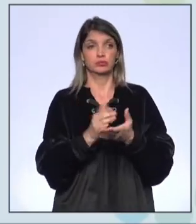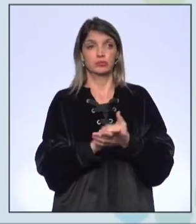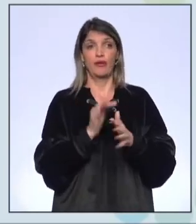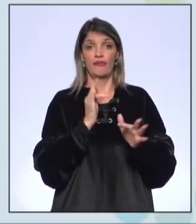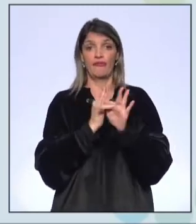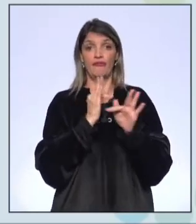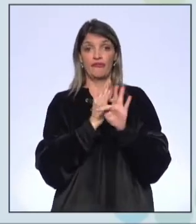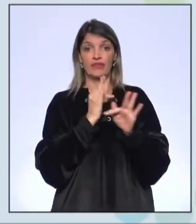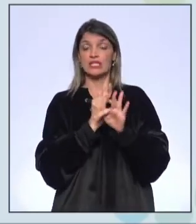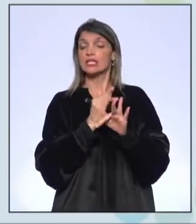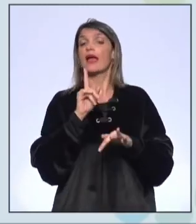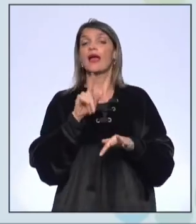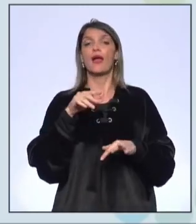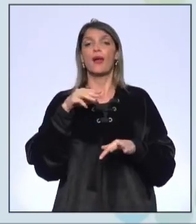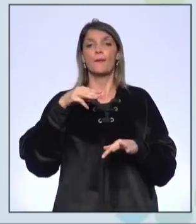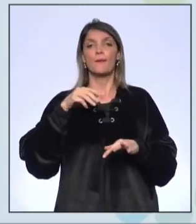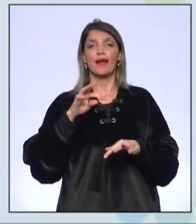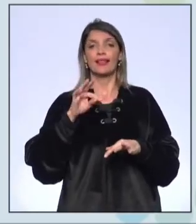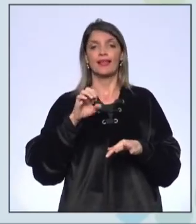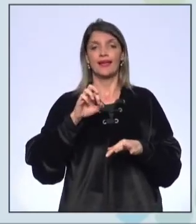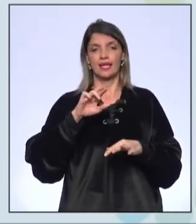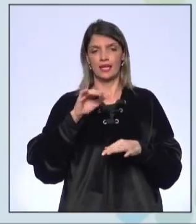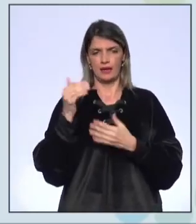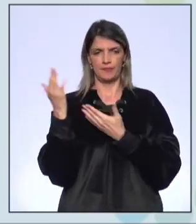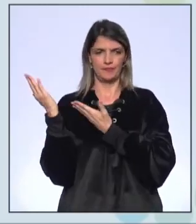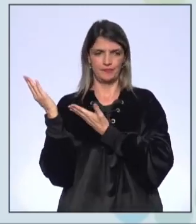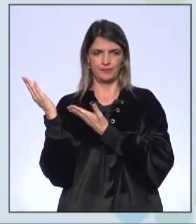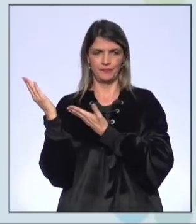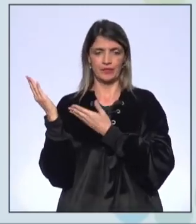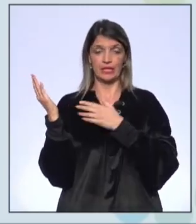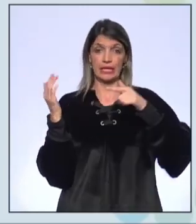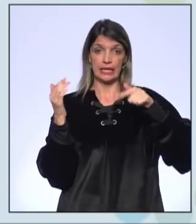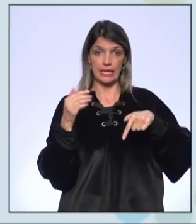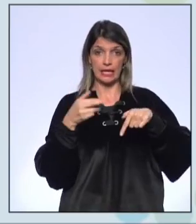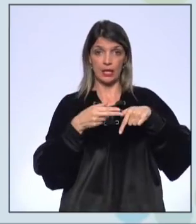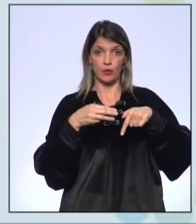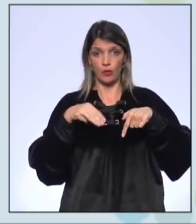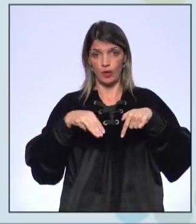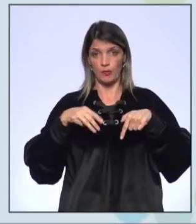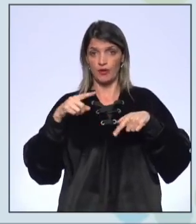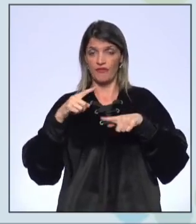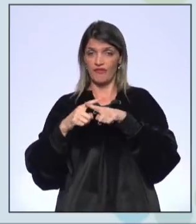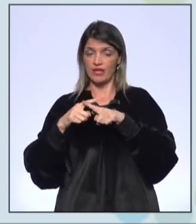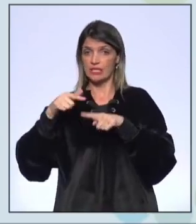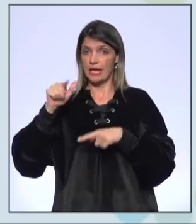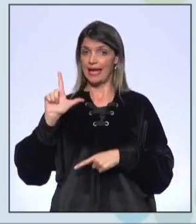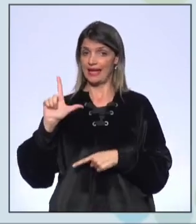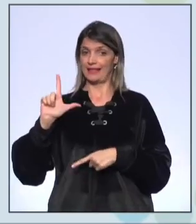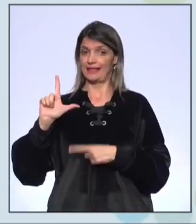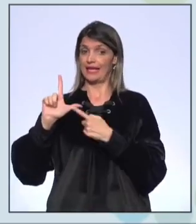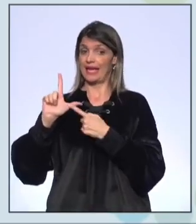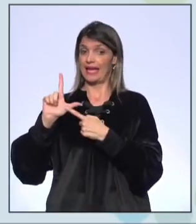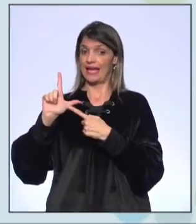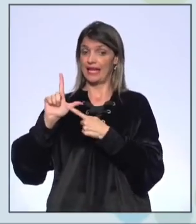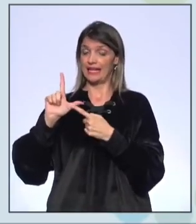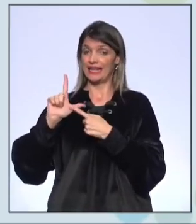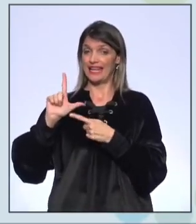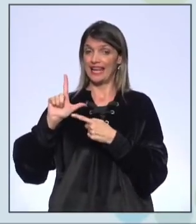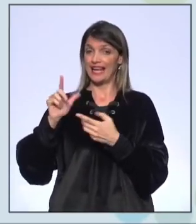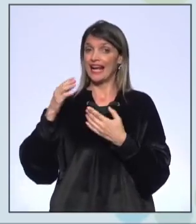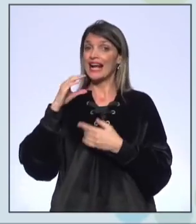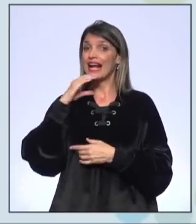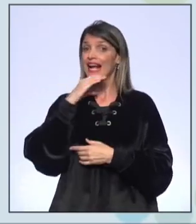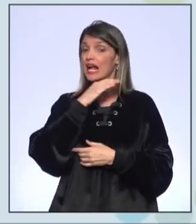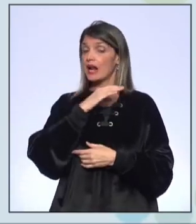da matéria. Então tem lá, ó, que é o Q é igual a M vezes L. Esse L aí, pessoal, é o calor latente, né?